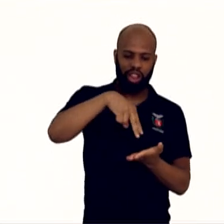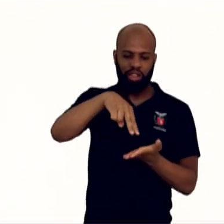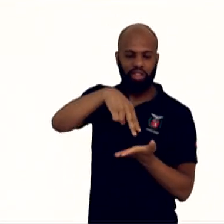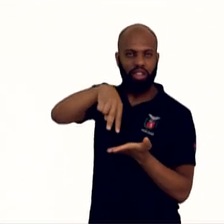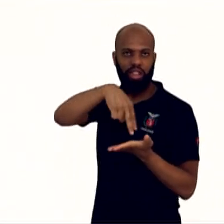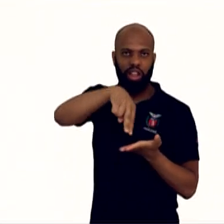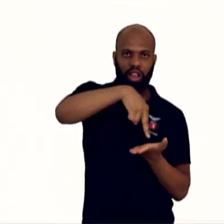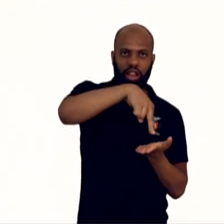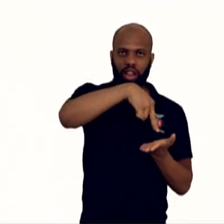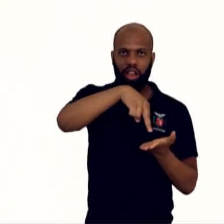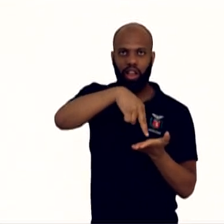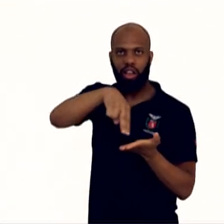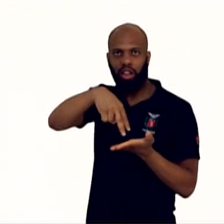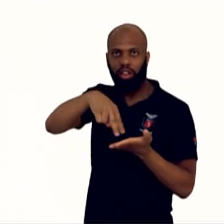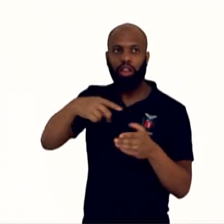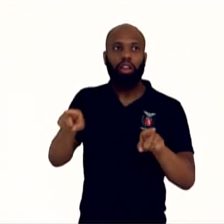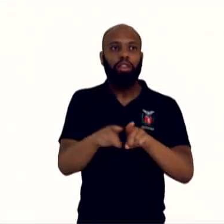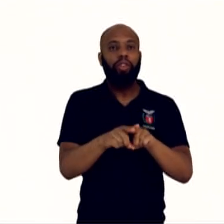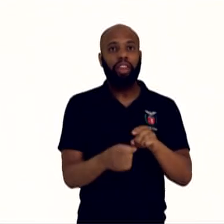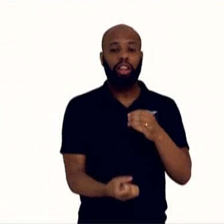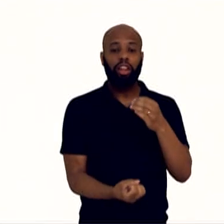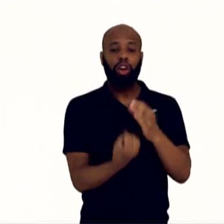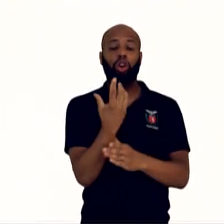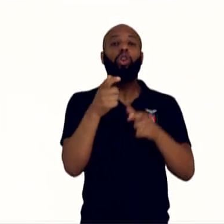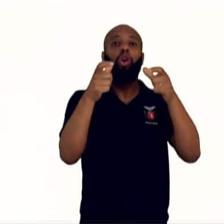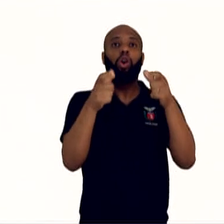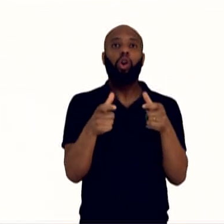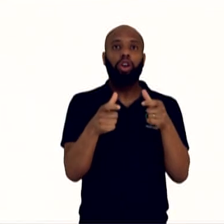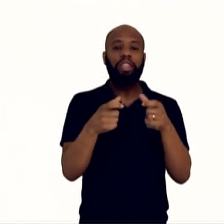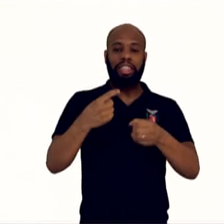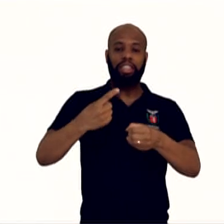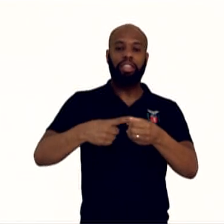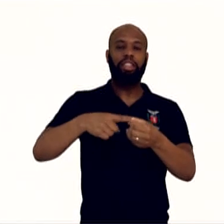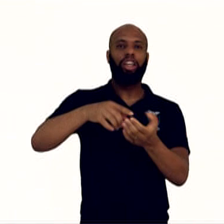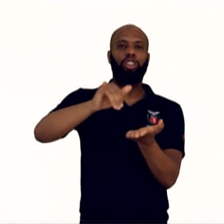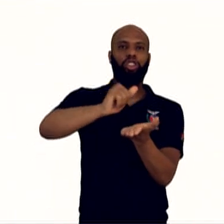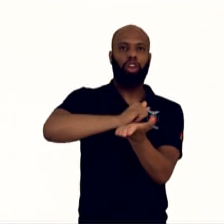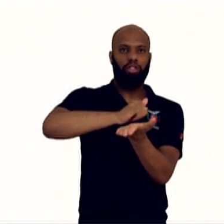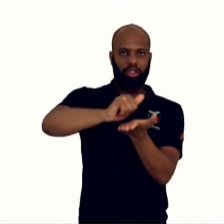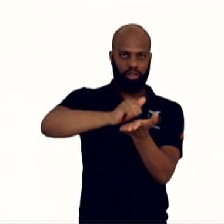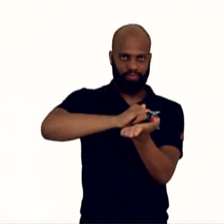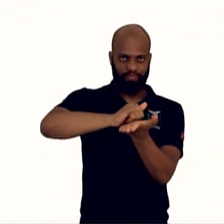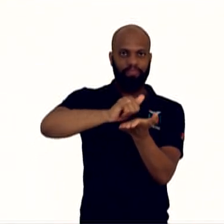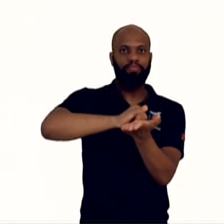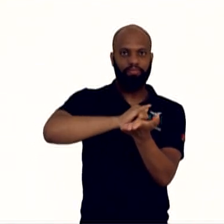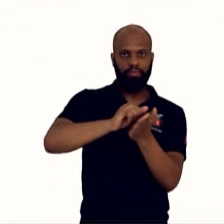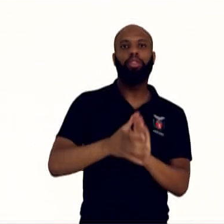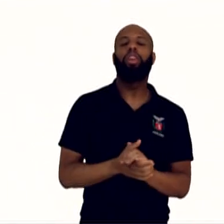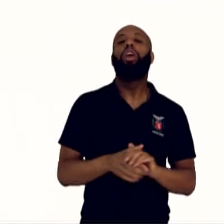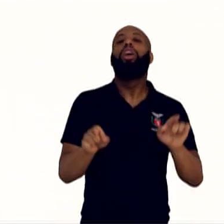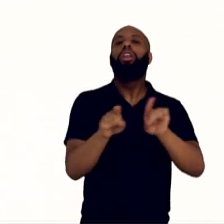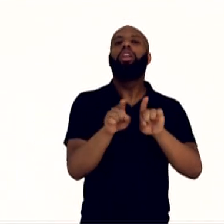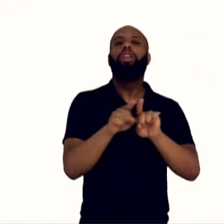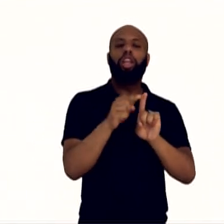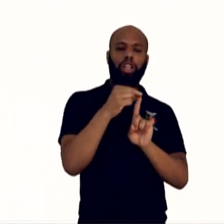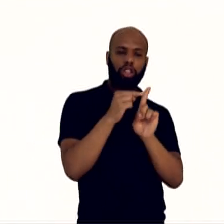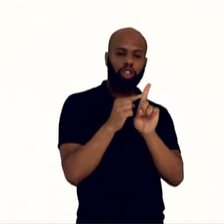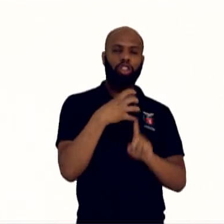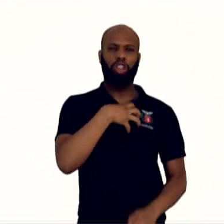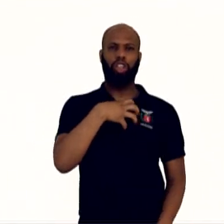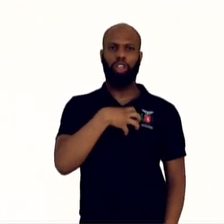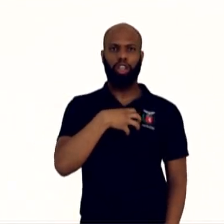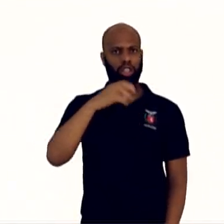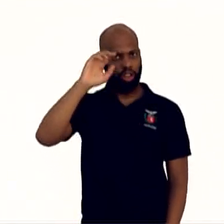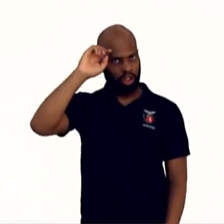né, que foi criado lá em Nova York, né, e também é um estilo bem afro, que